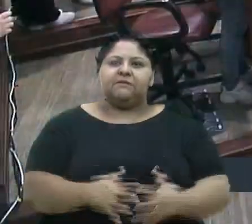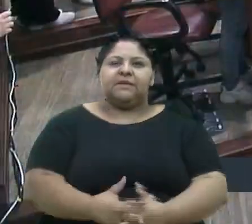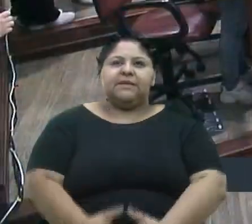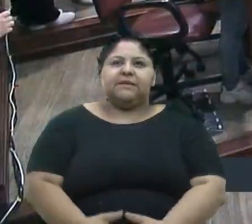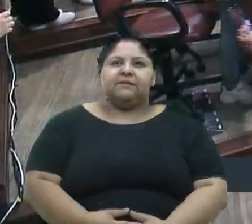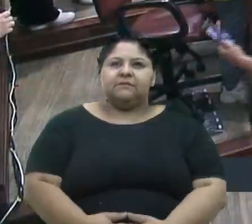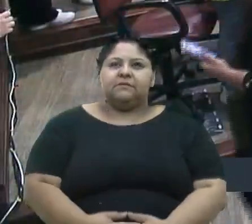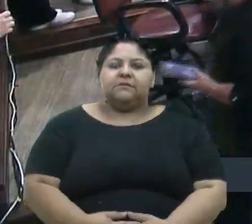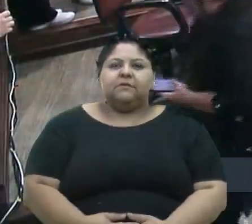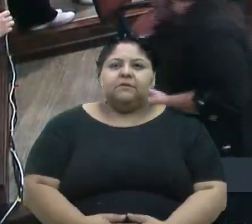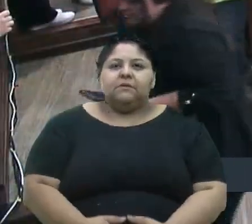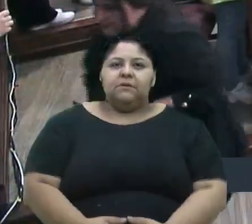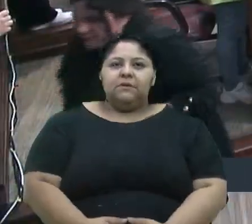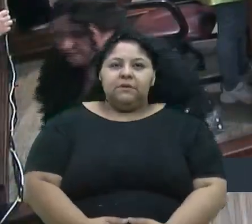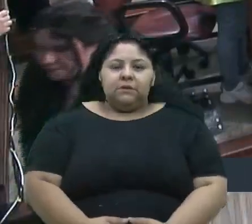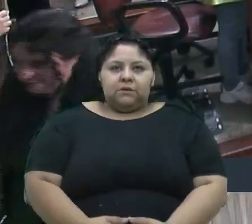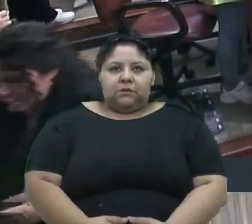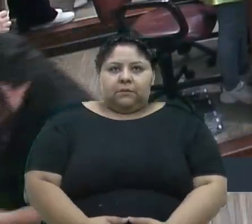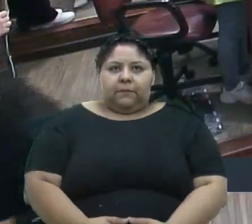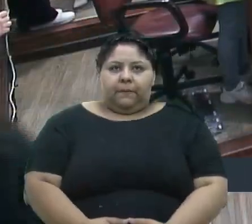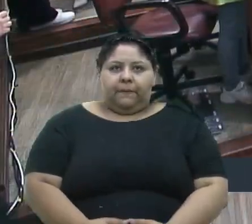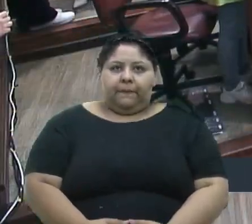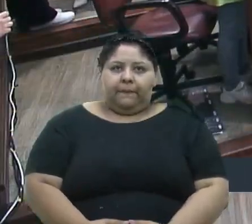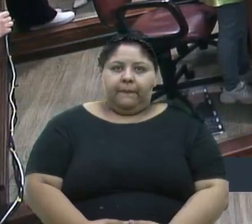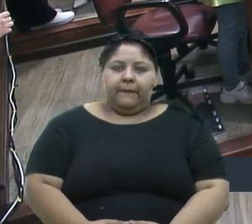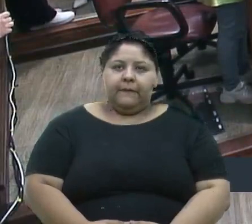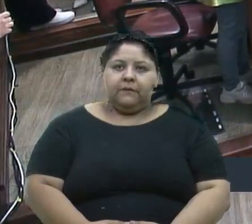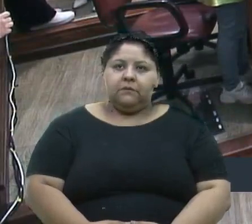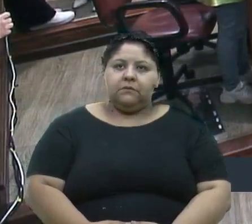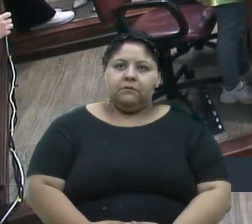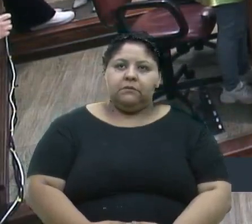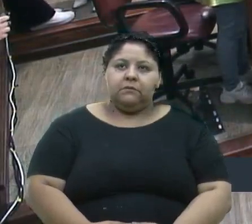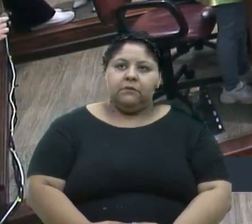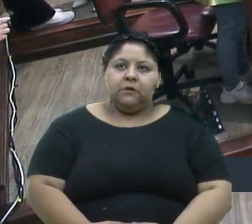Vai lá, nós vamos dar mais 4.